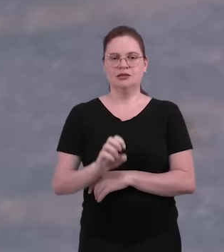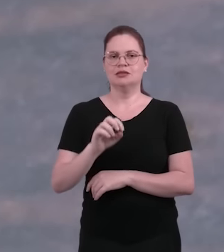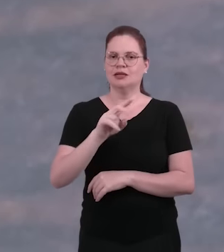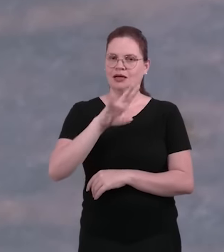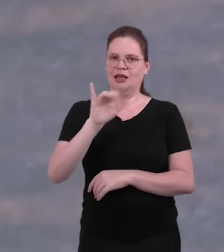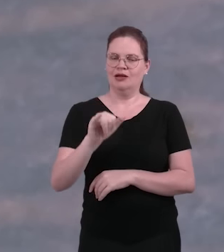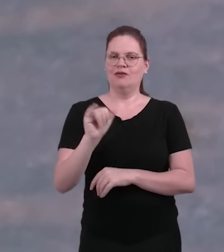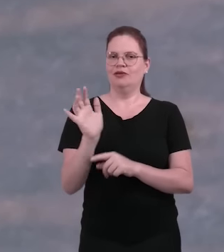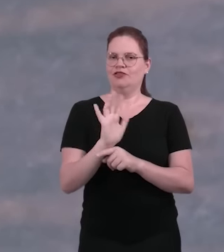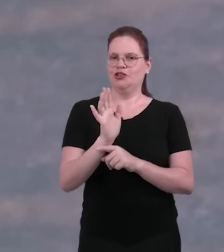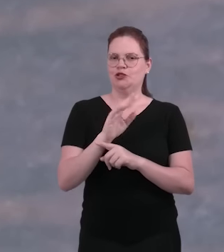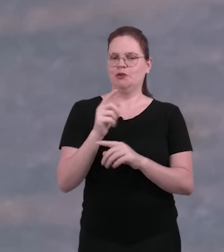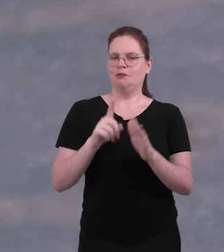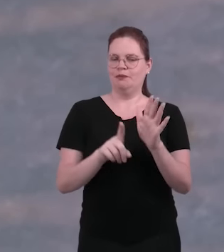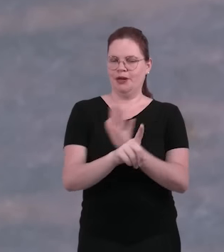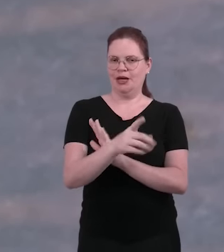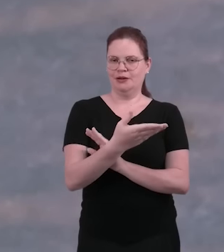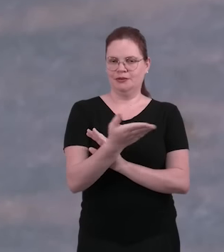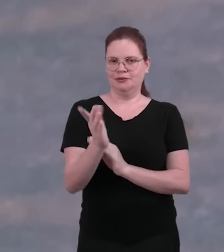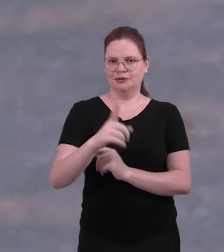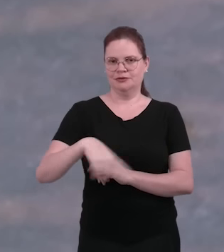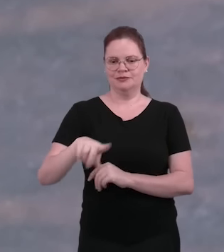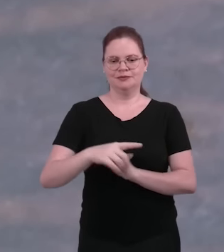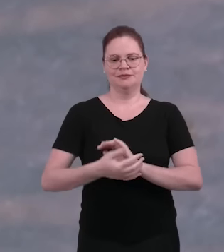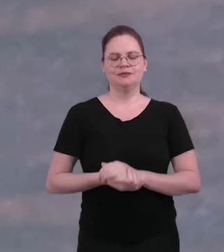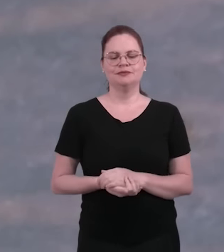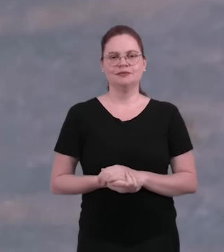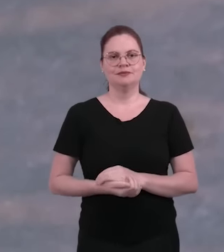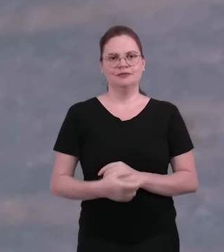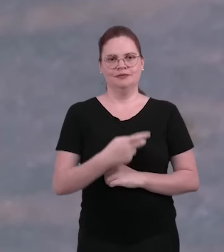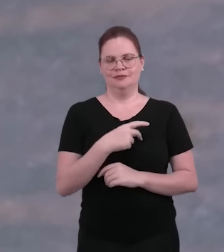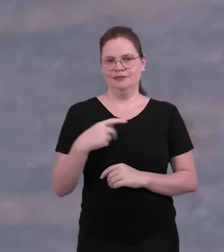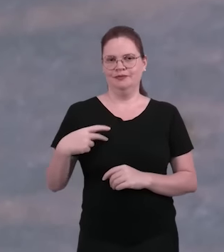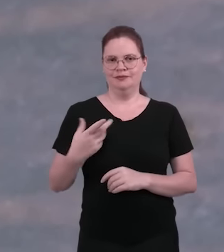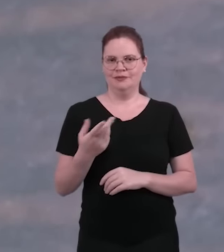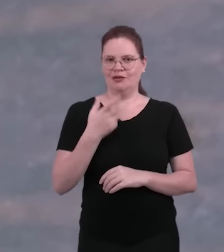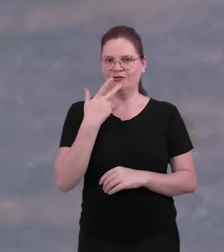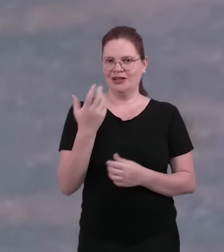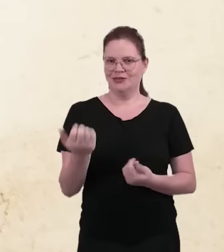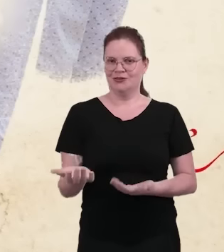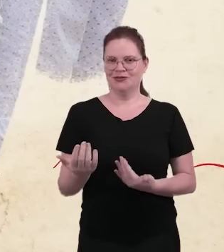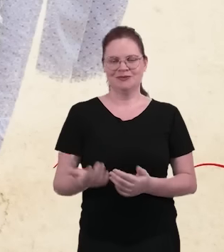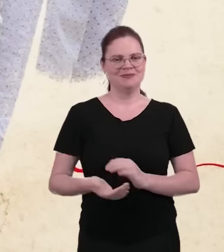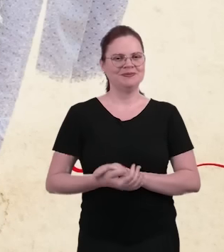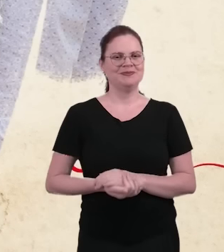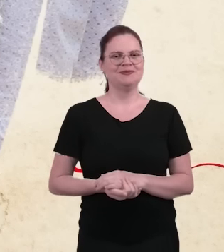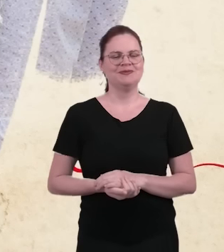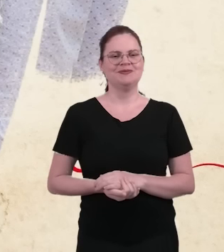Acácio, ela que vai fazer uma pergunta para o pastor Tarcísio. Fala, jovem.